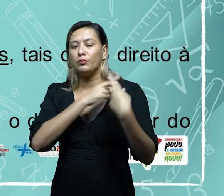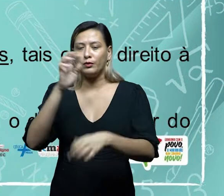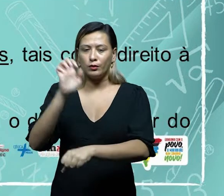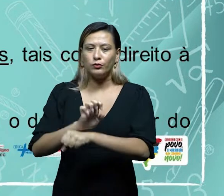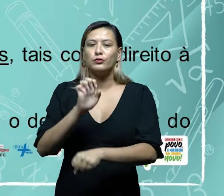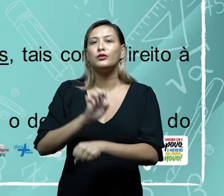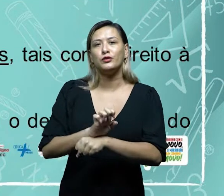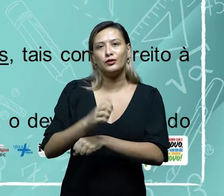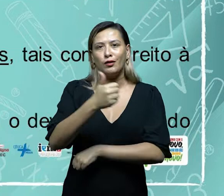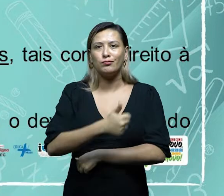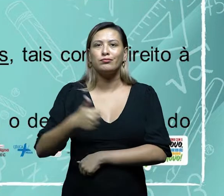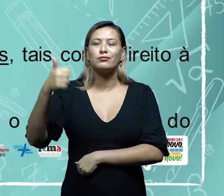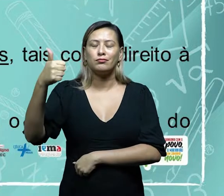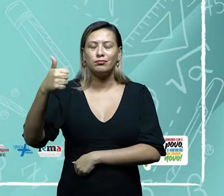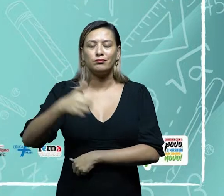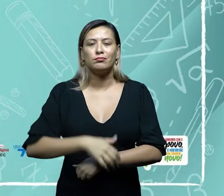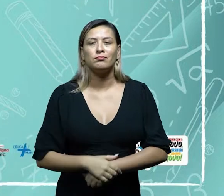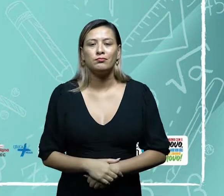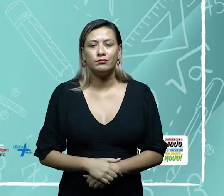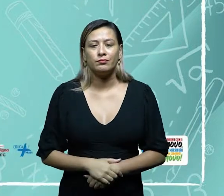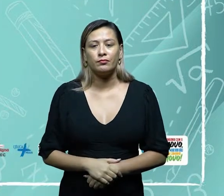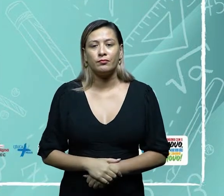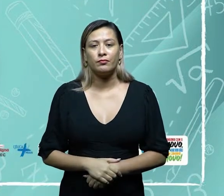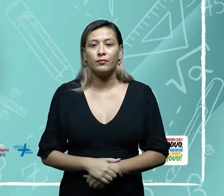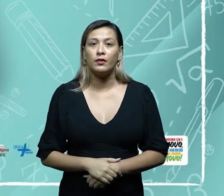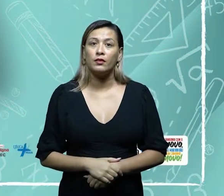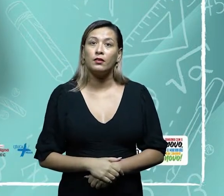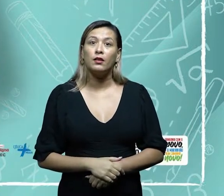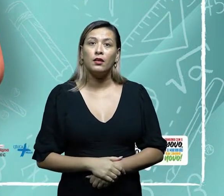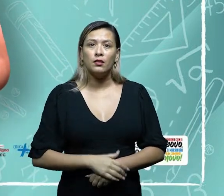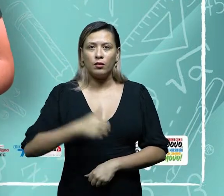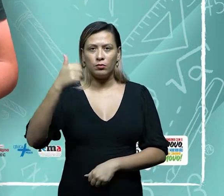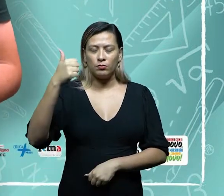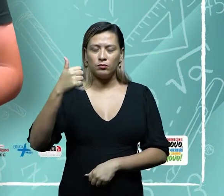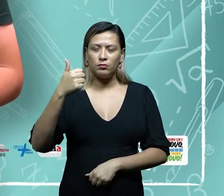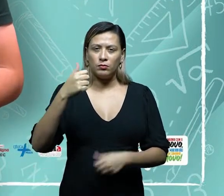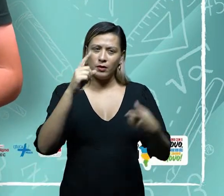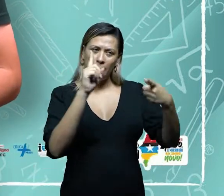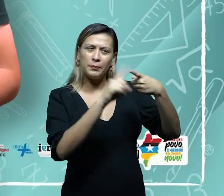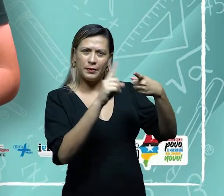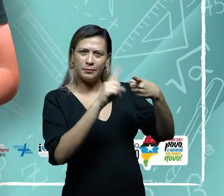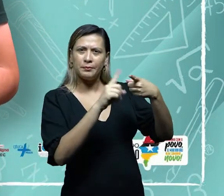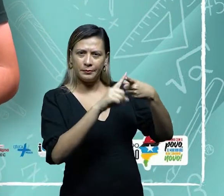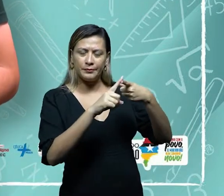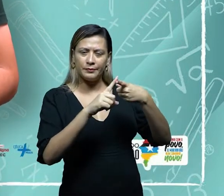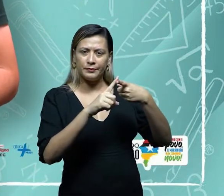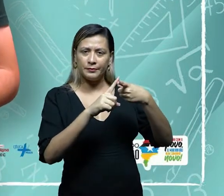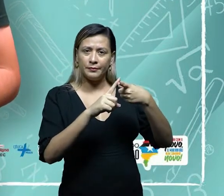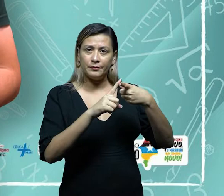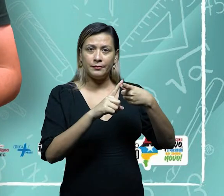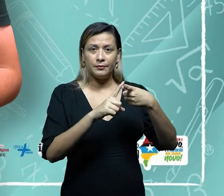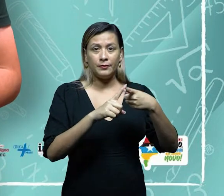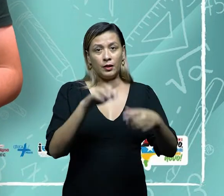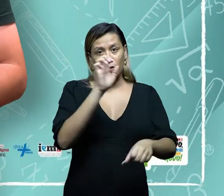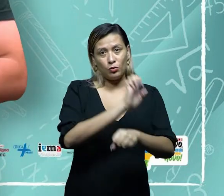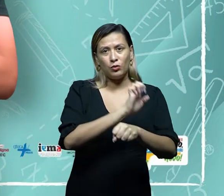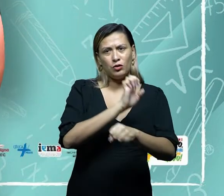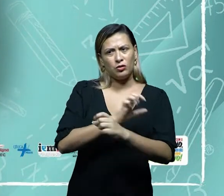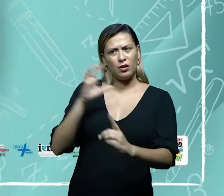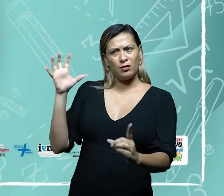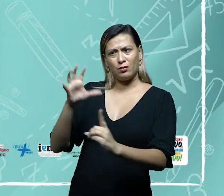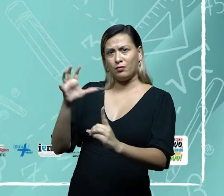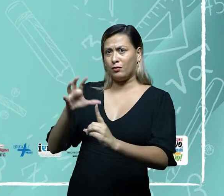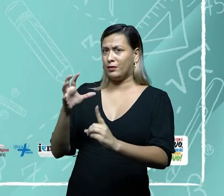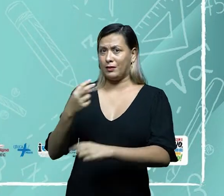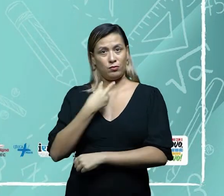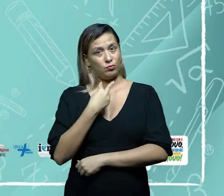cunho positivo. Então, lá na primeira dimensão, a gente diz que, de fato, o Estado ele não pode interferir. Não, a gente já